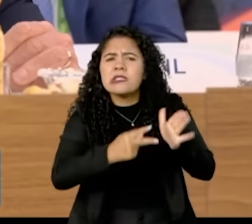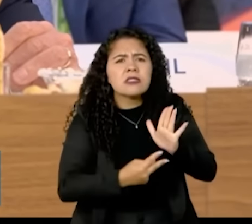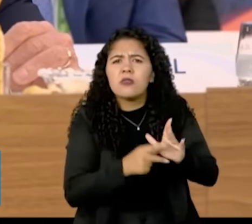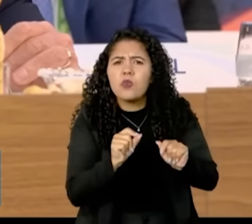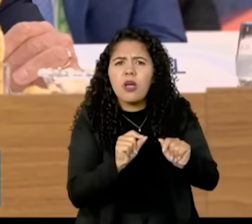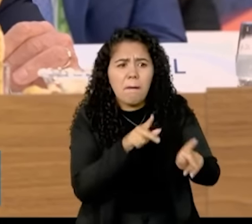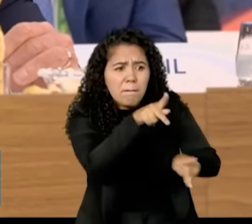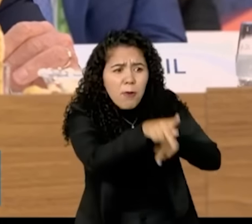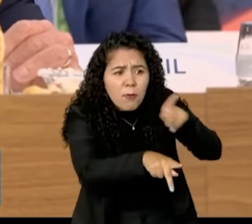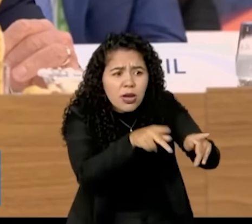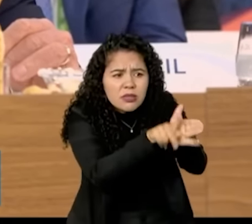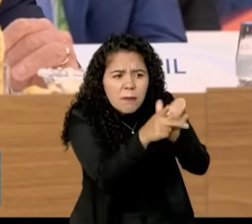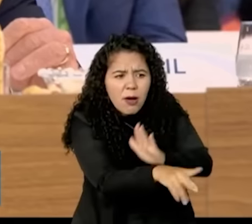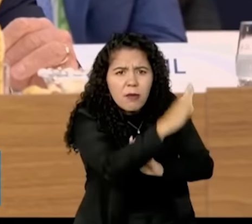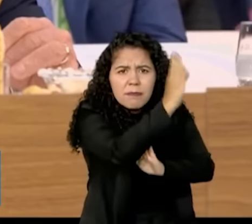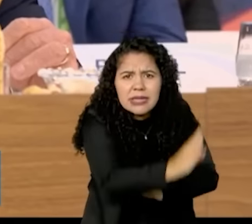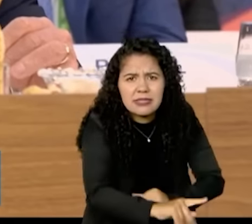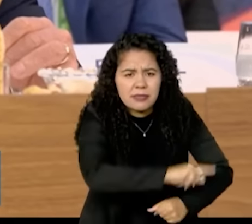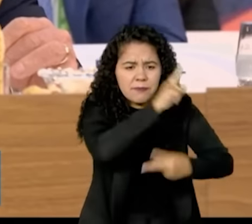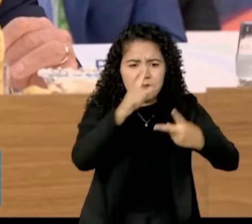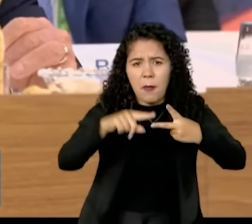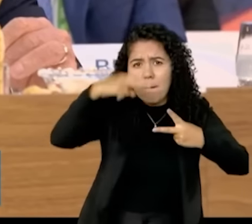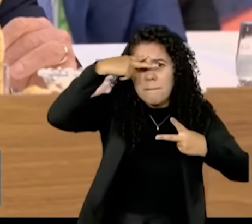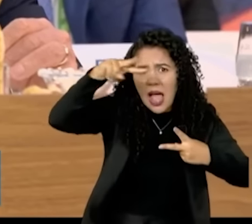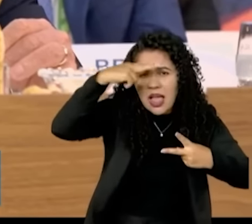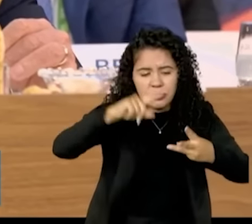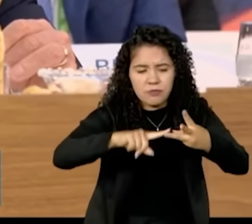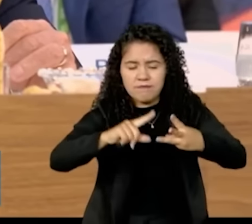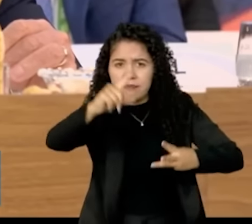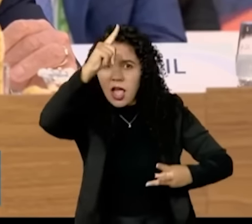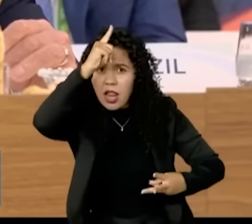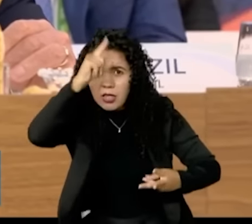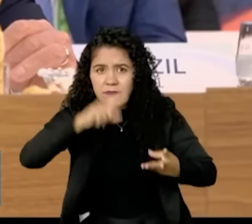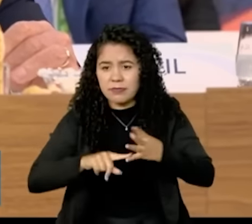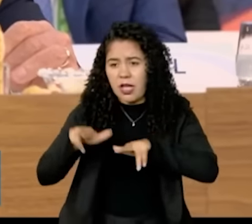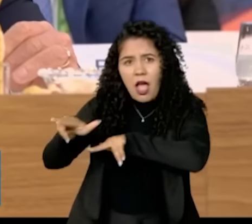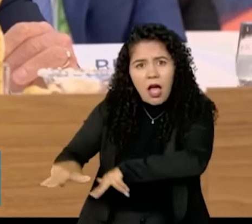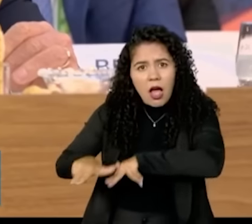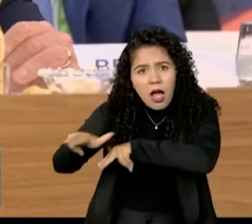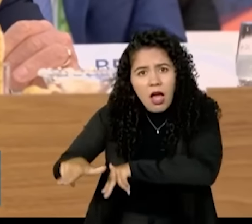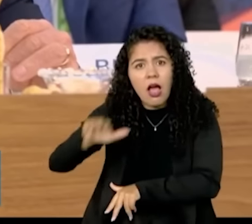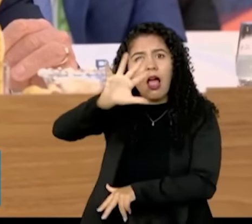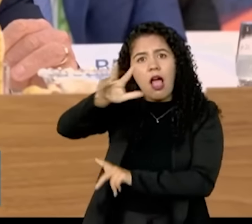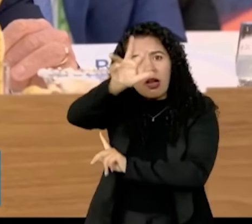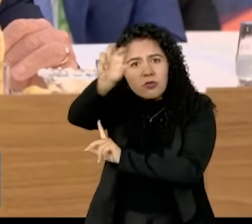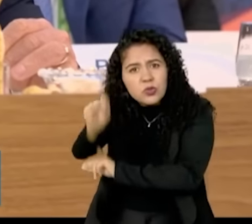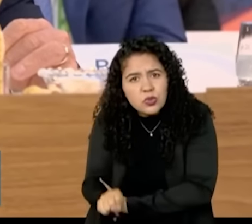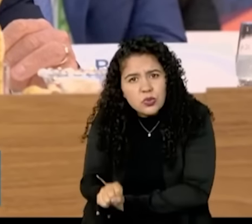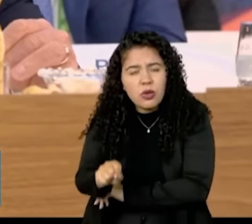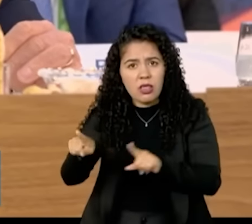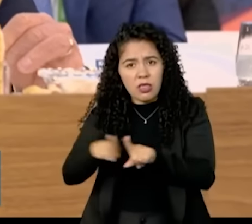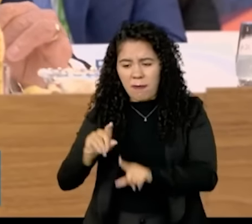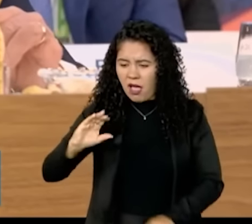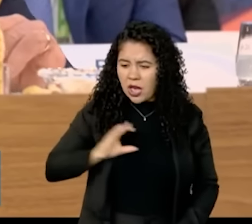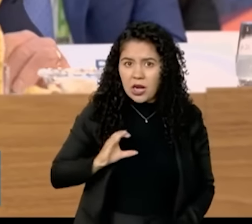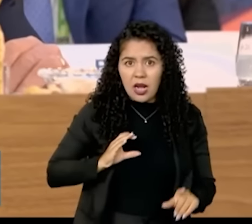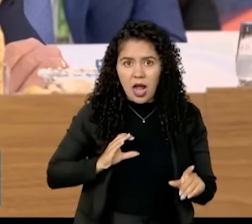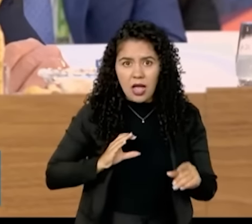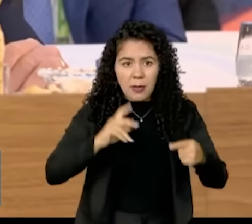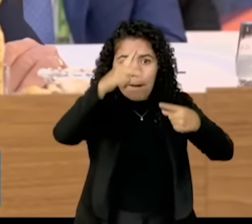Brasil, México, Alemanha, Reino Unido, África do Sul e Canadá,